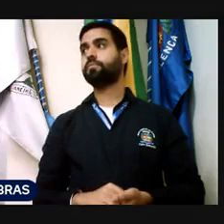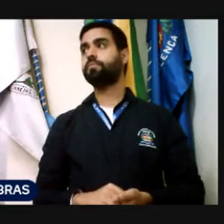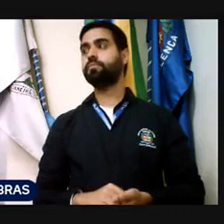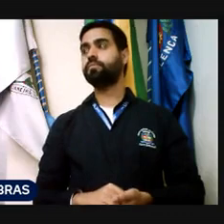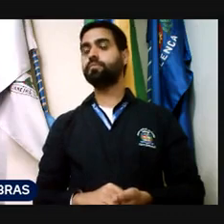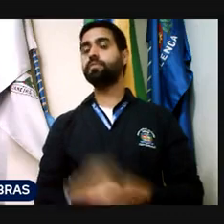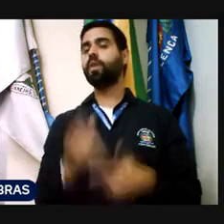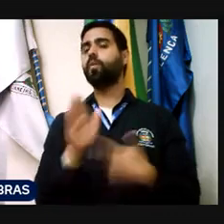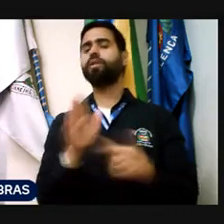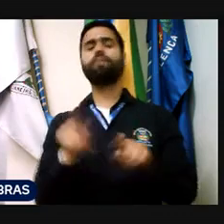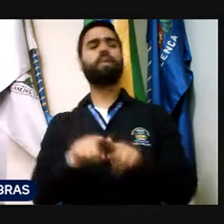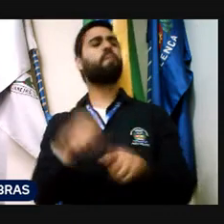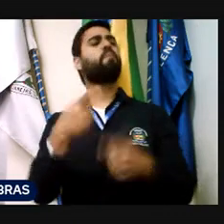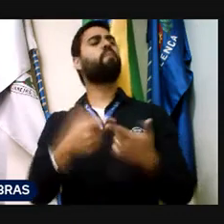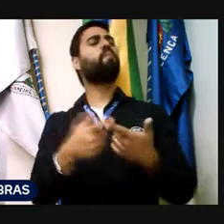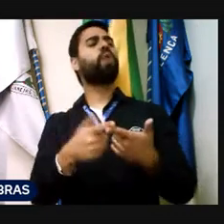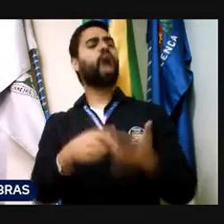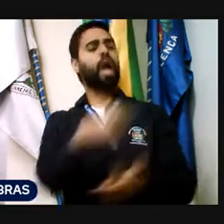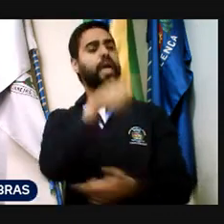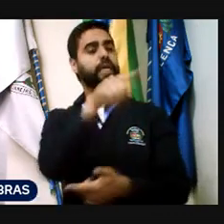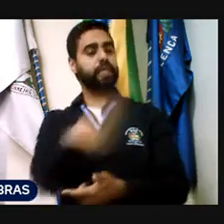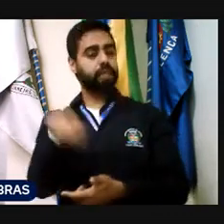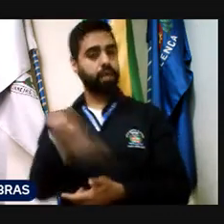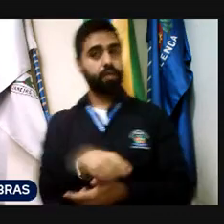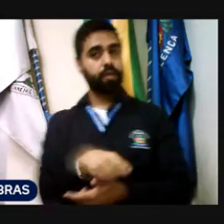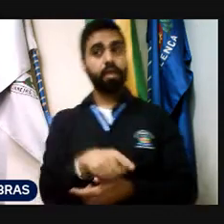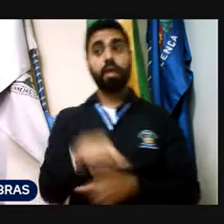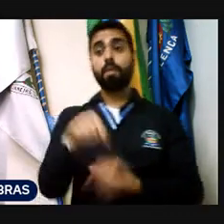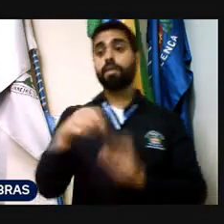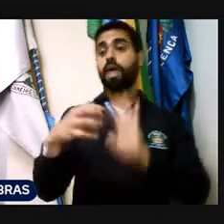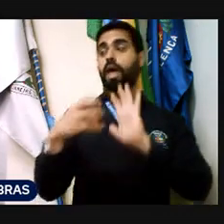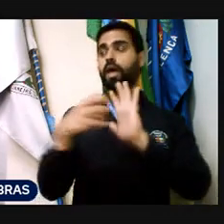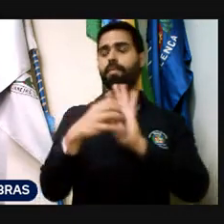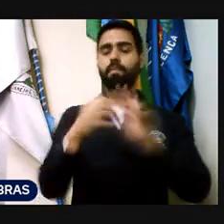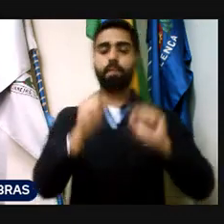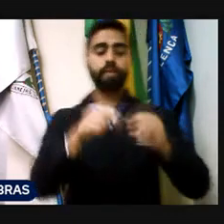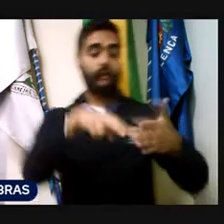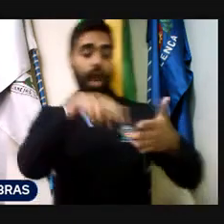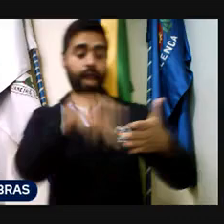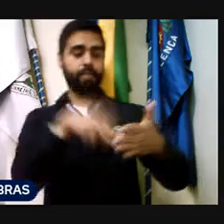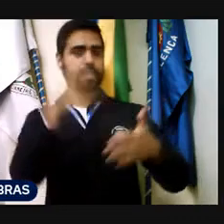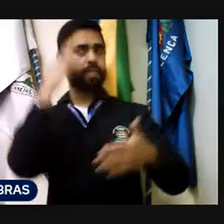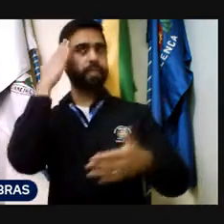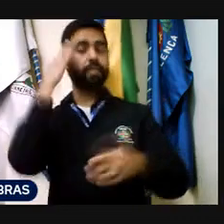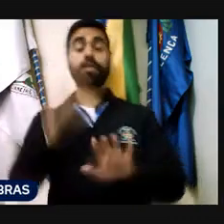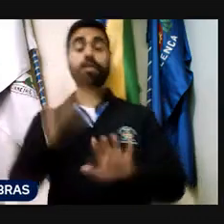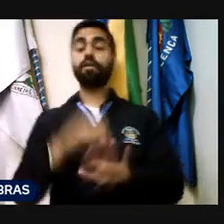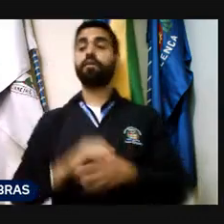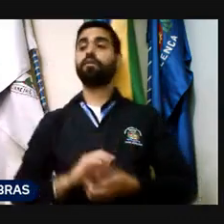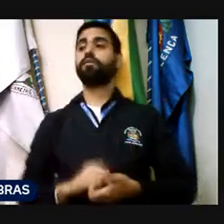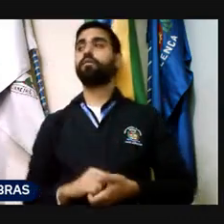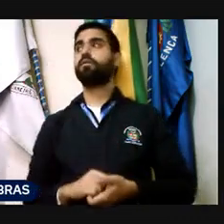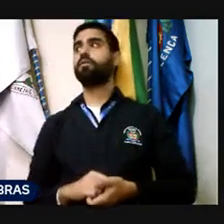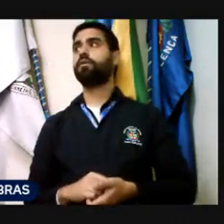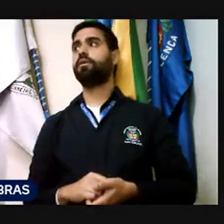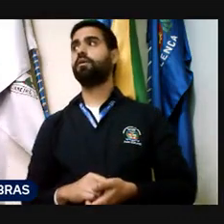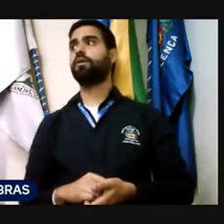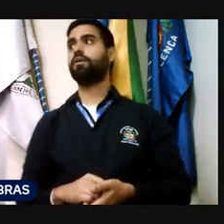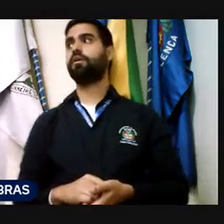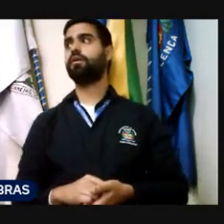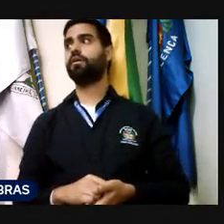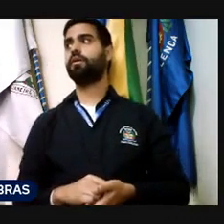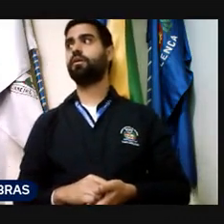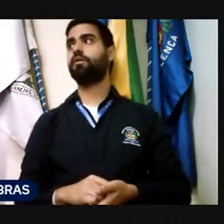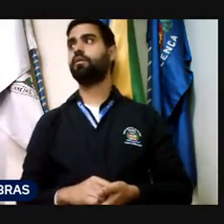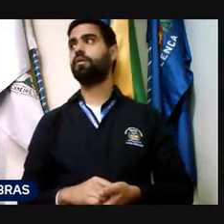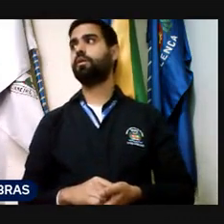oportunidade as razões do veto, a fim de que possa essa Igreja Casa Legislativa proceder à sua apreciação para que, havendo a quiescência de Vossa Excelência,